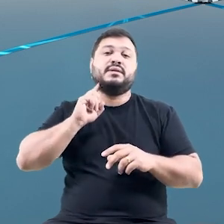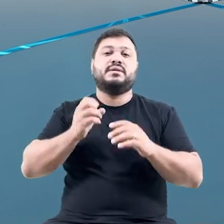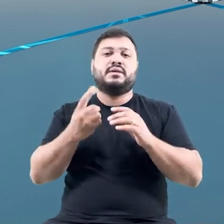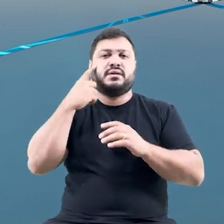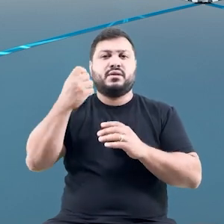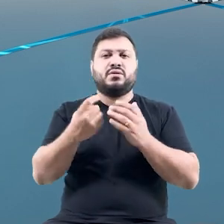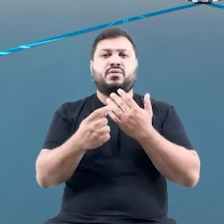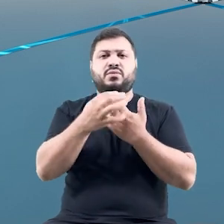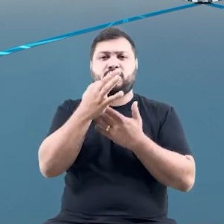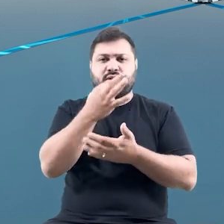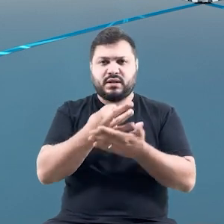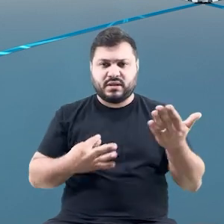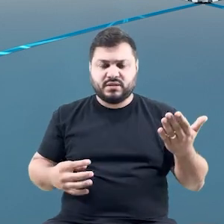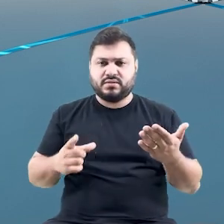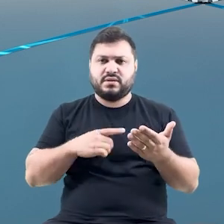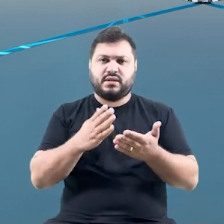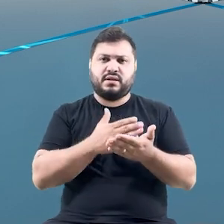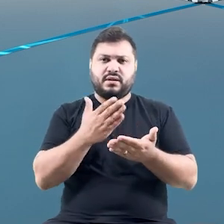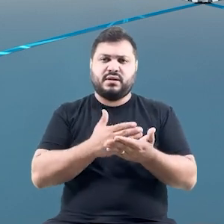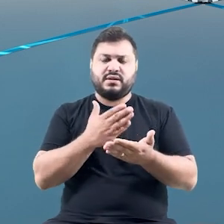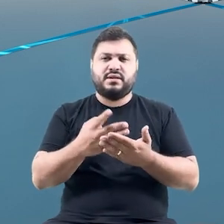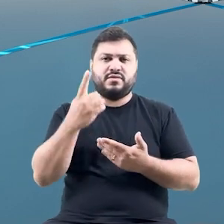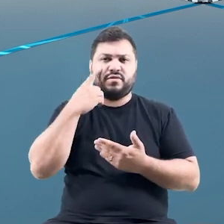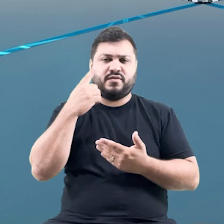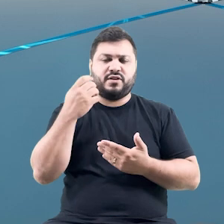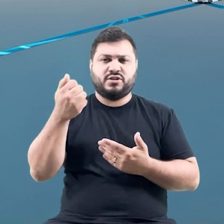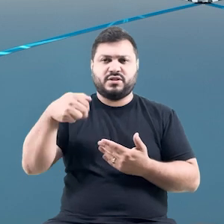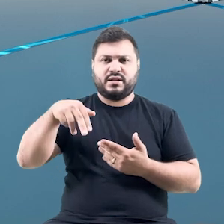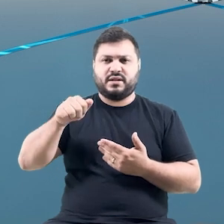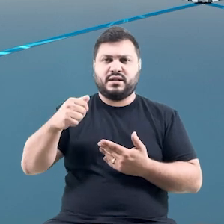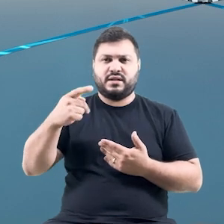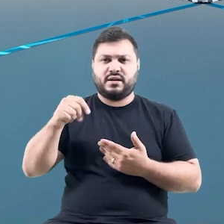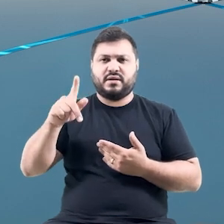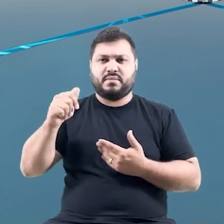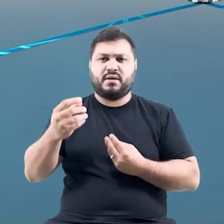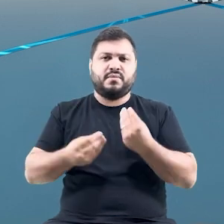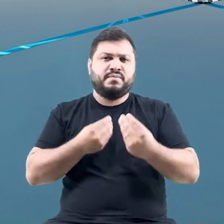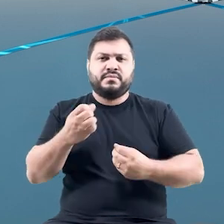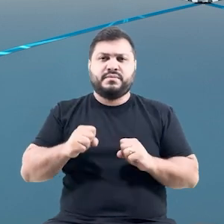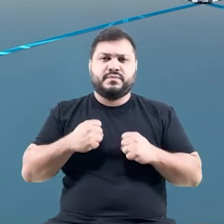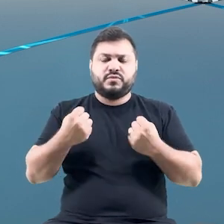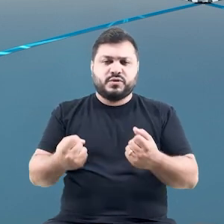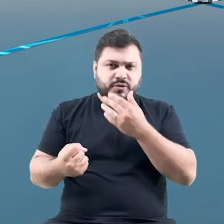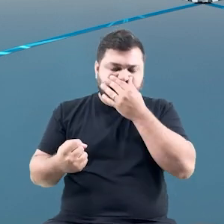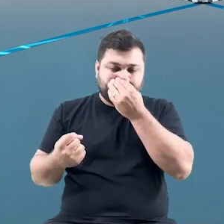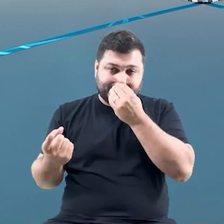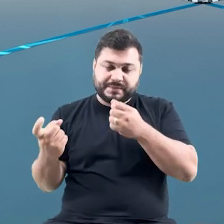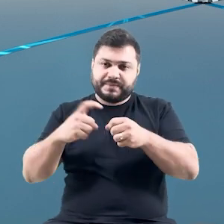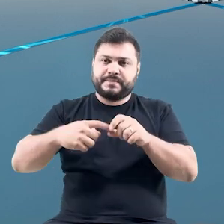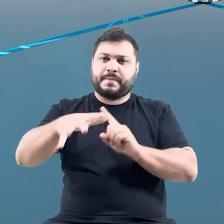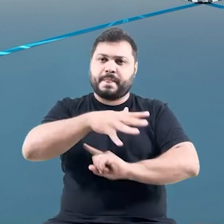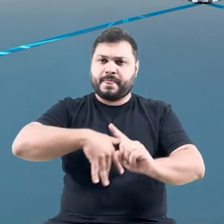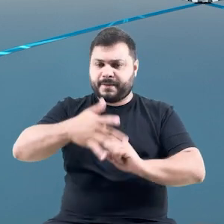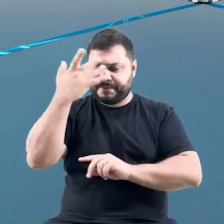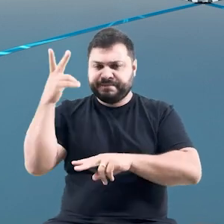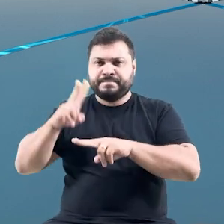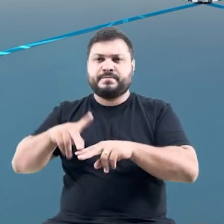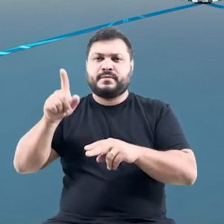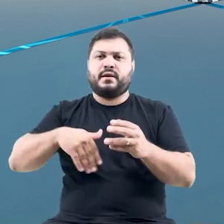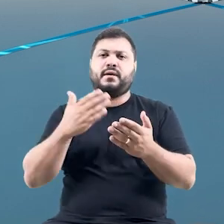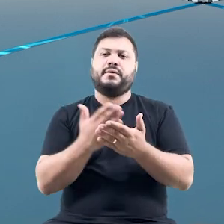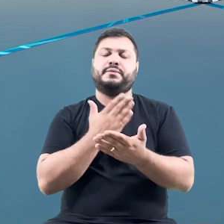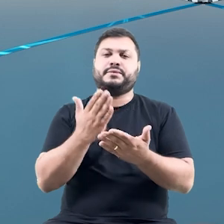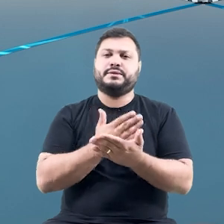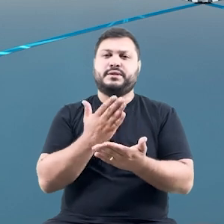que criaram os textos que compõem a obra. Confira com Ana Paula Souza como o esforço de ressocializar os detentos